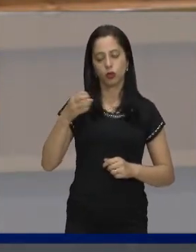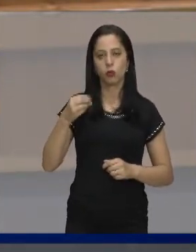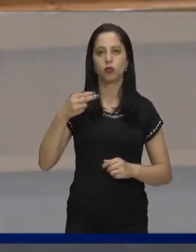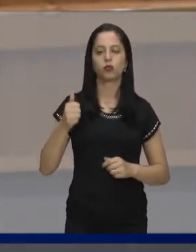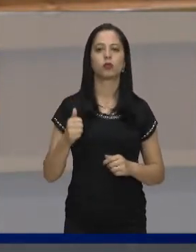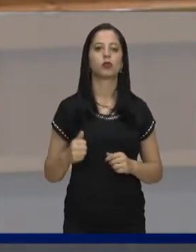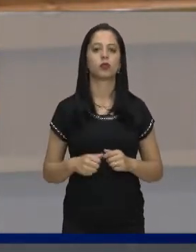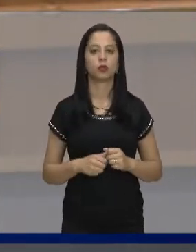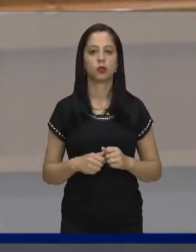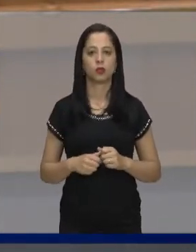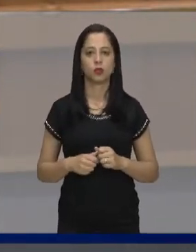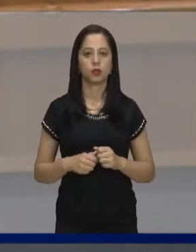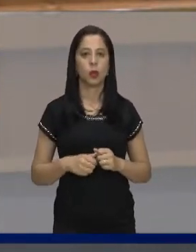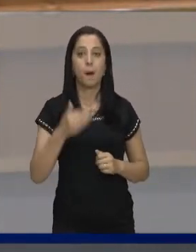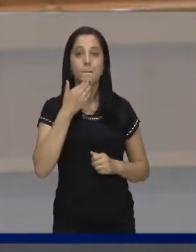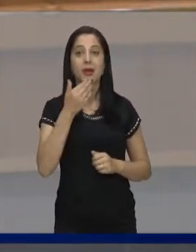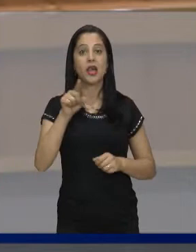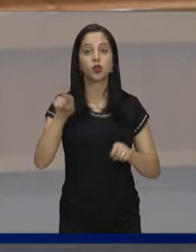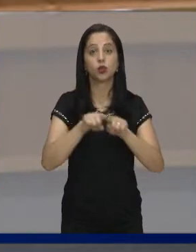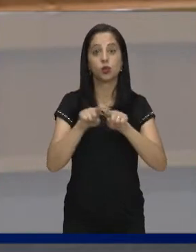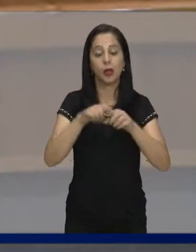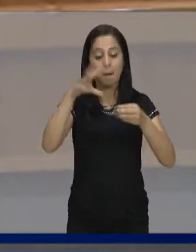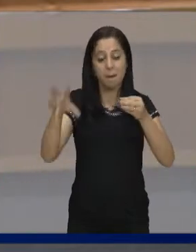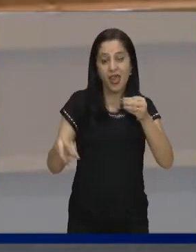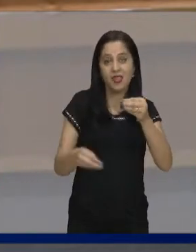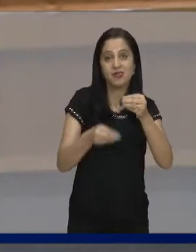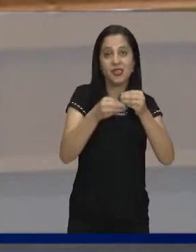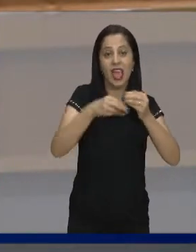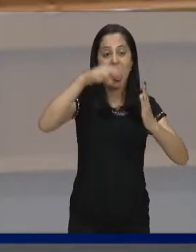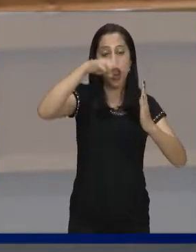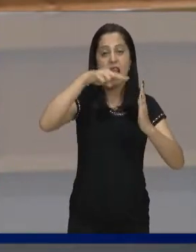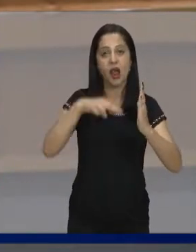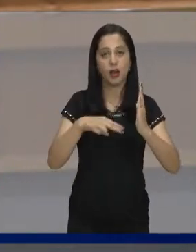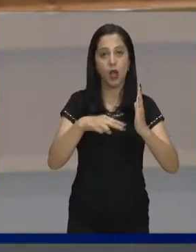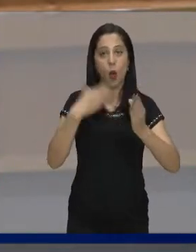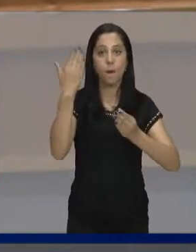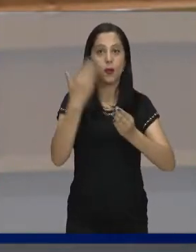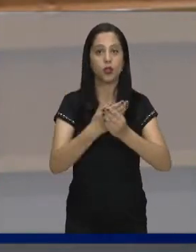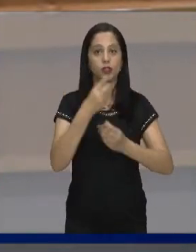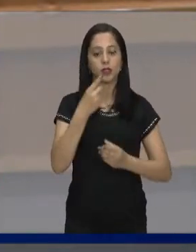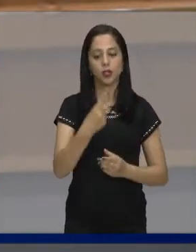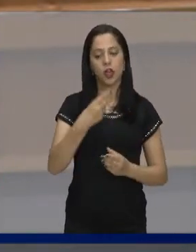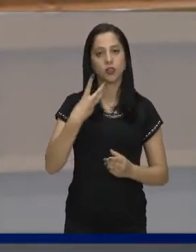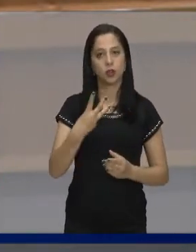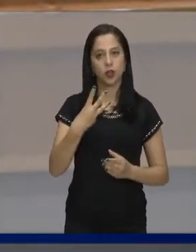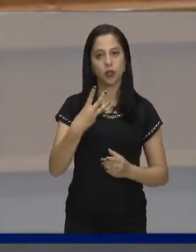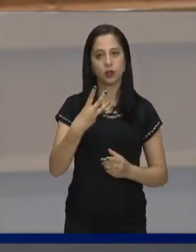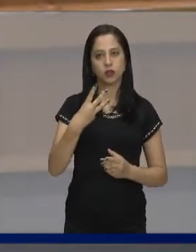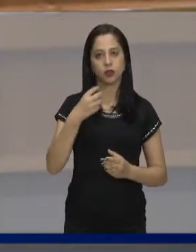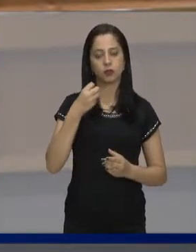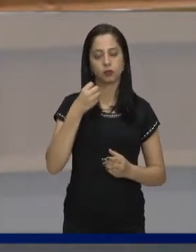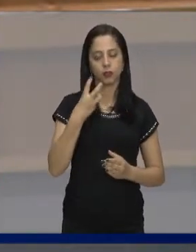11289/2021. Solicito inclusão para leitura do processo